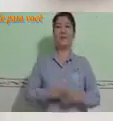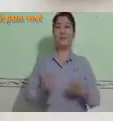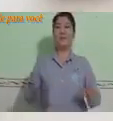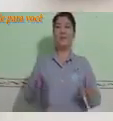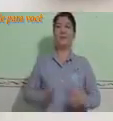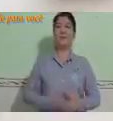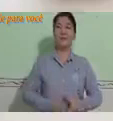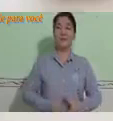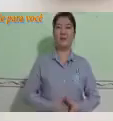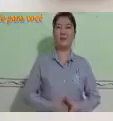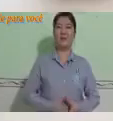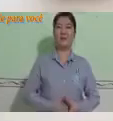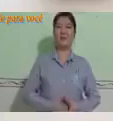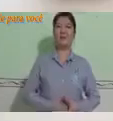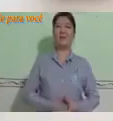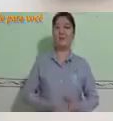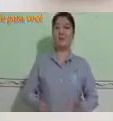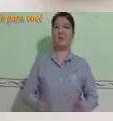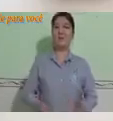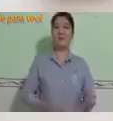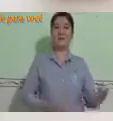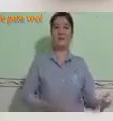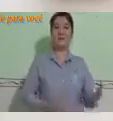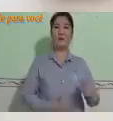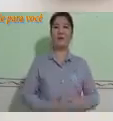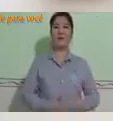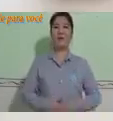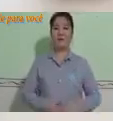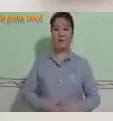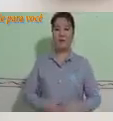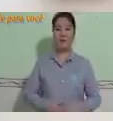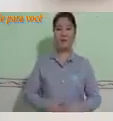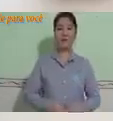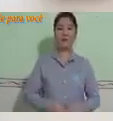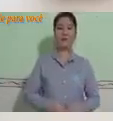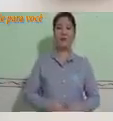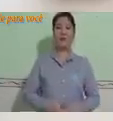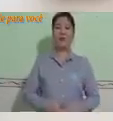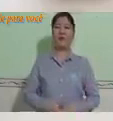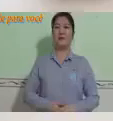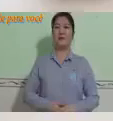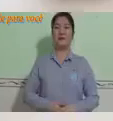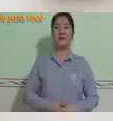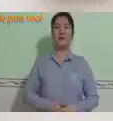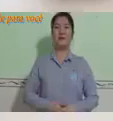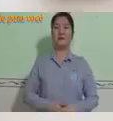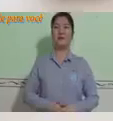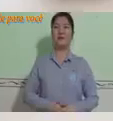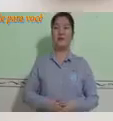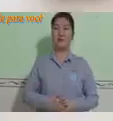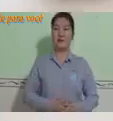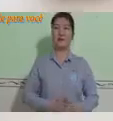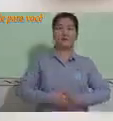Para isso, o médico pode solicitar hemograma, velocidade de sedimentação eritrocitária, TSH,